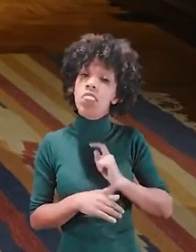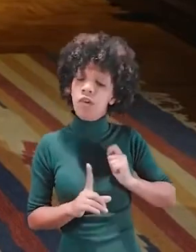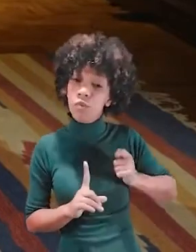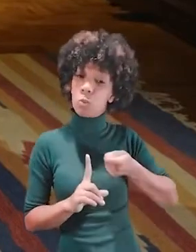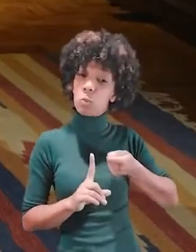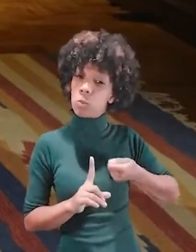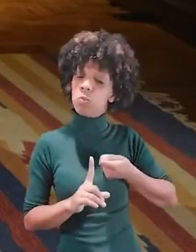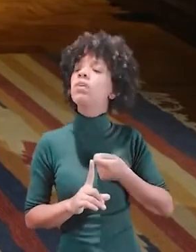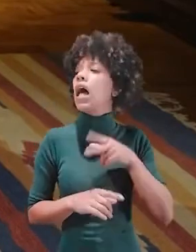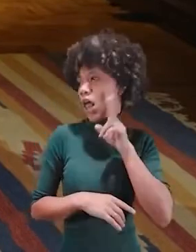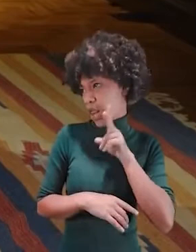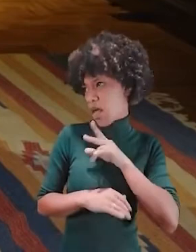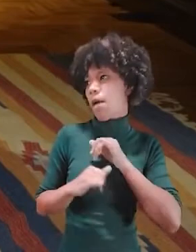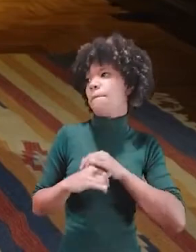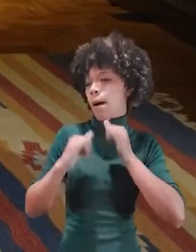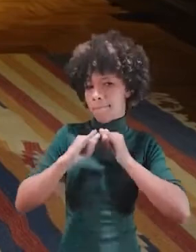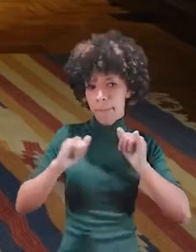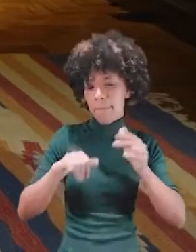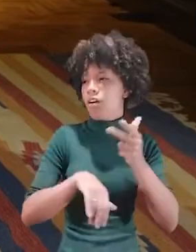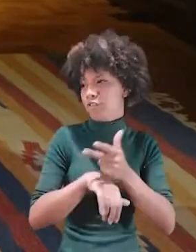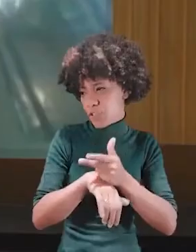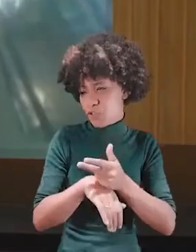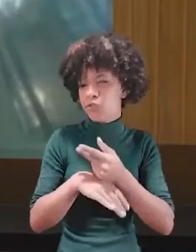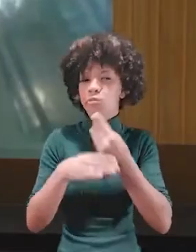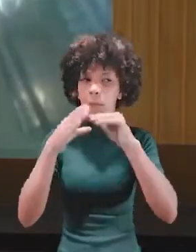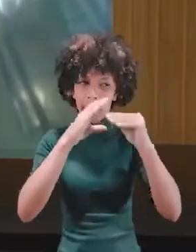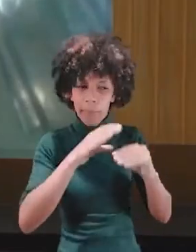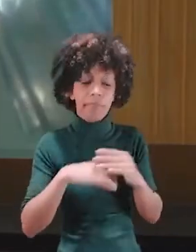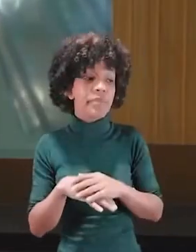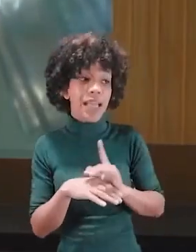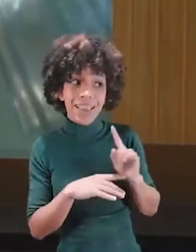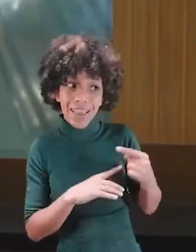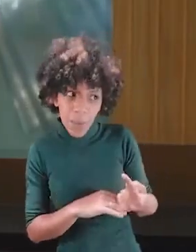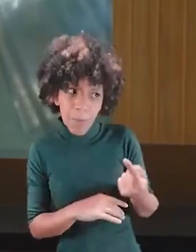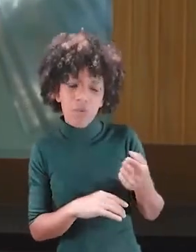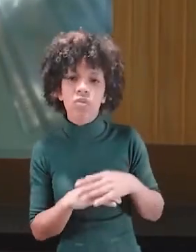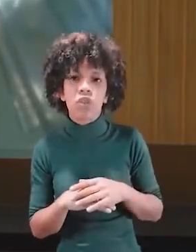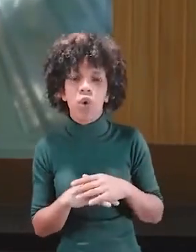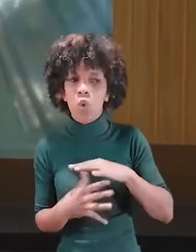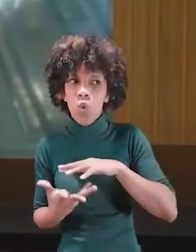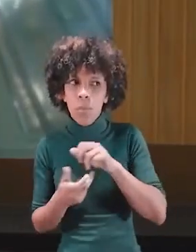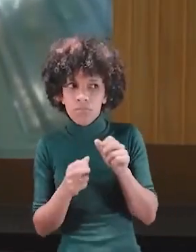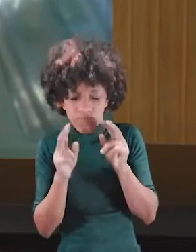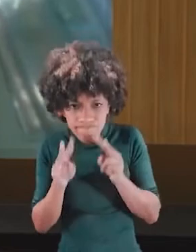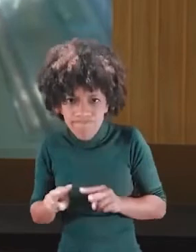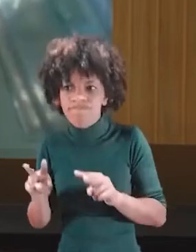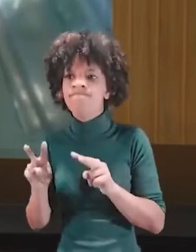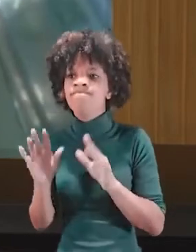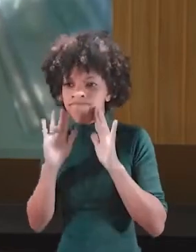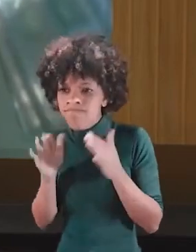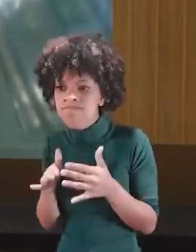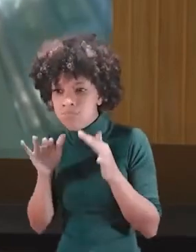tortura dos Eu lembro que militares vazou americanos com vídeo e tal. iraquianos. É, depois daquilo, ficou assim, os olhos do mundo ficou muito grande perante a